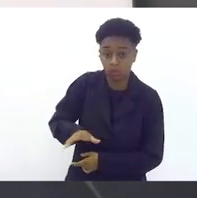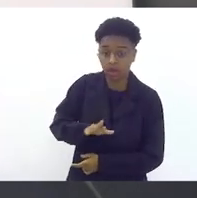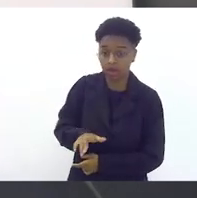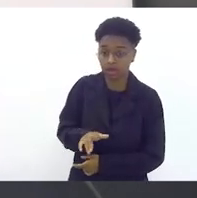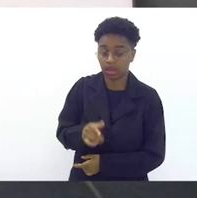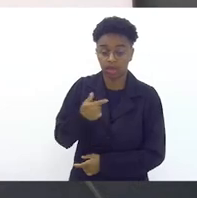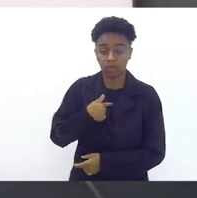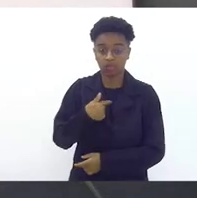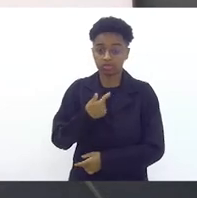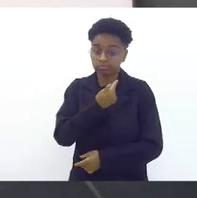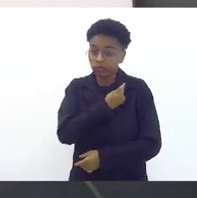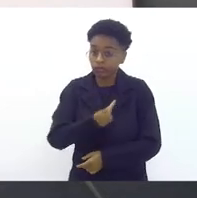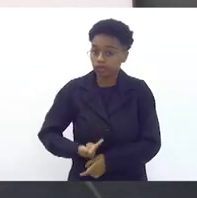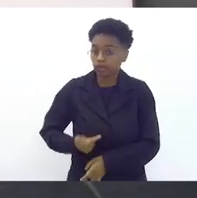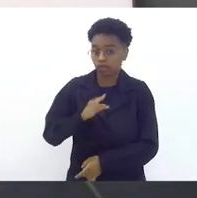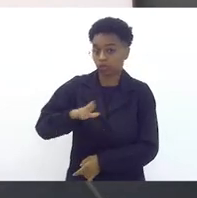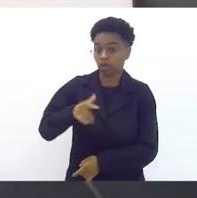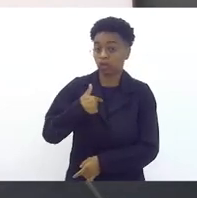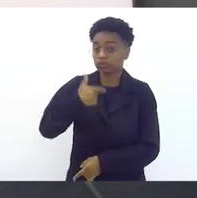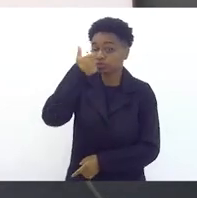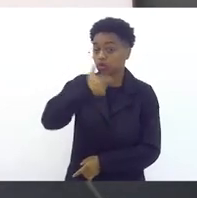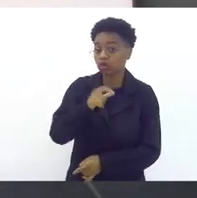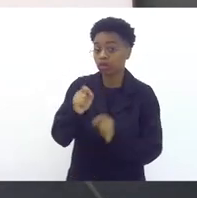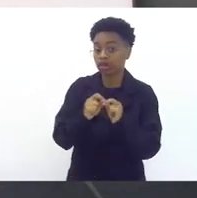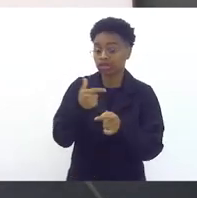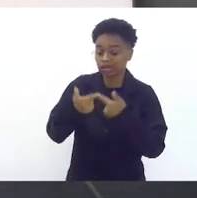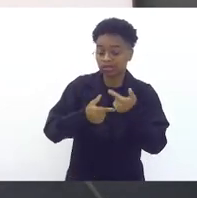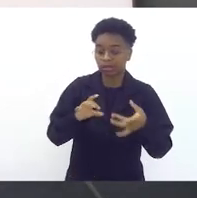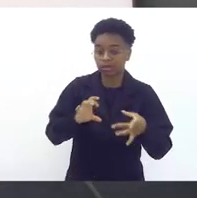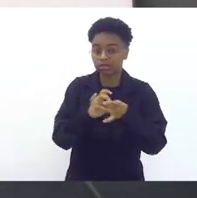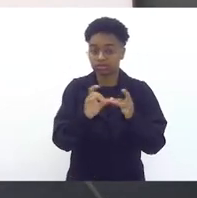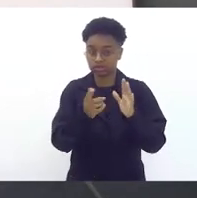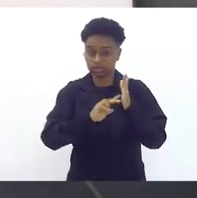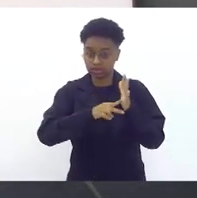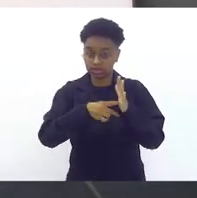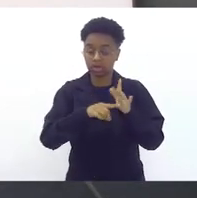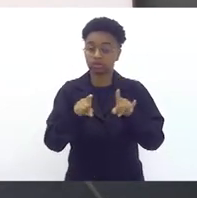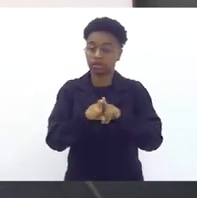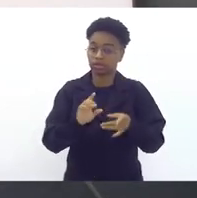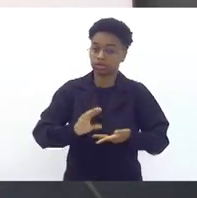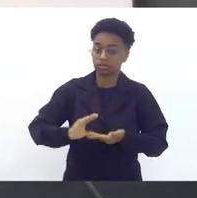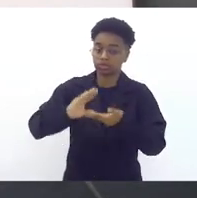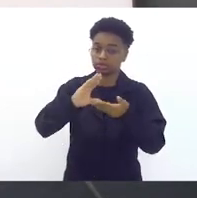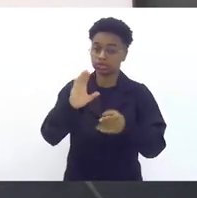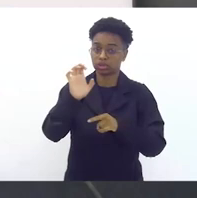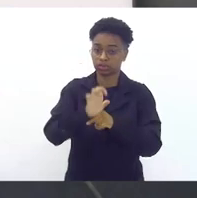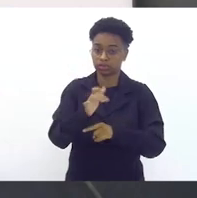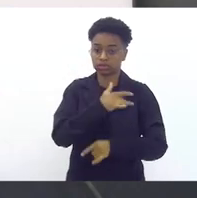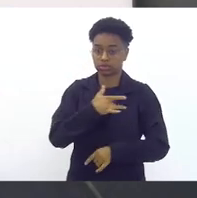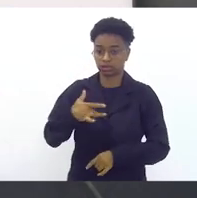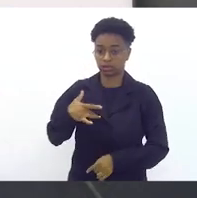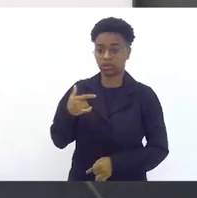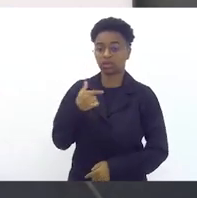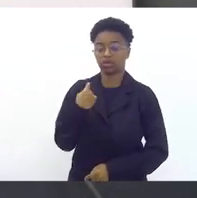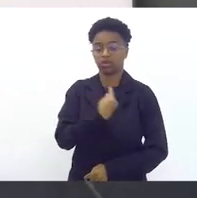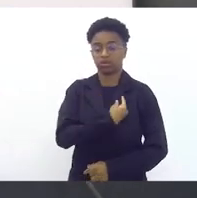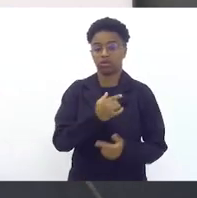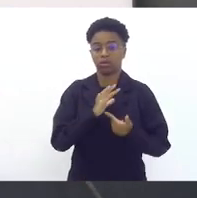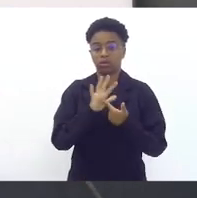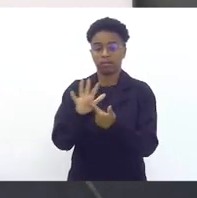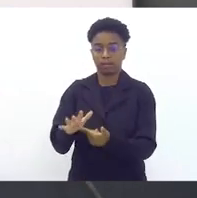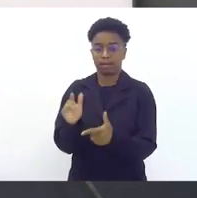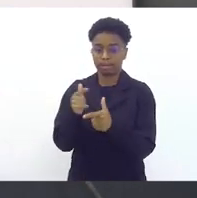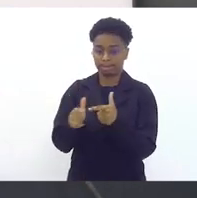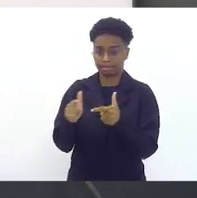gestão do governo. Eu sou sindicalista e sou conselheiro estadual de saúde. apresentamos essa problemática para o Ministério Público